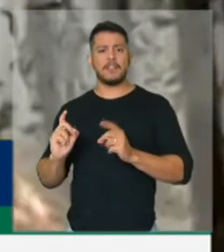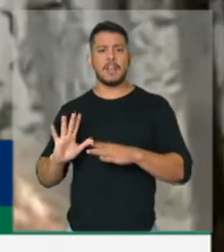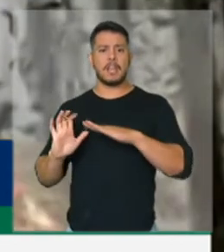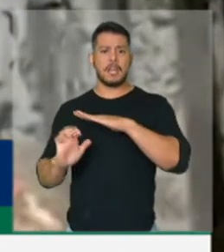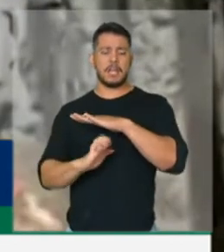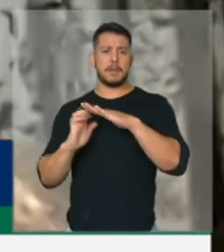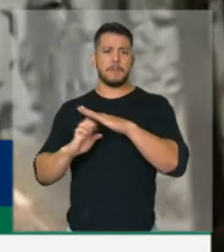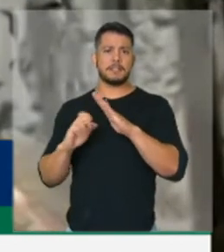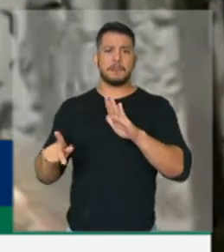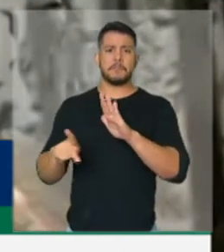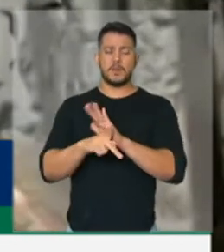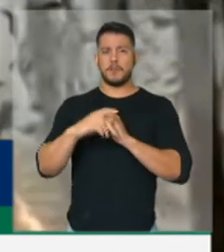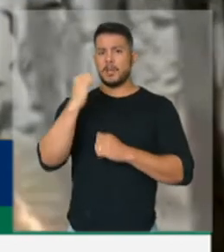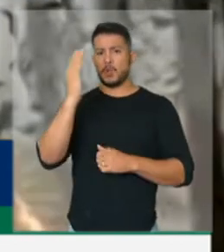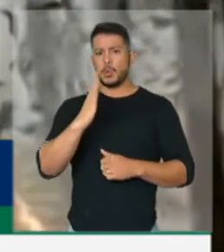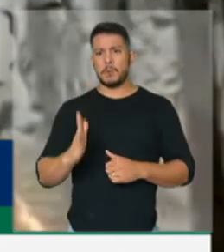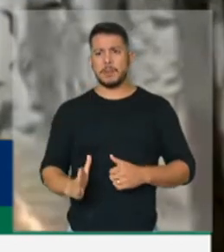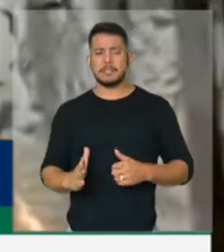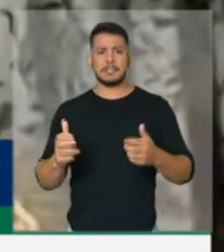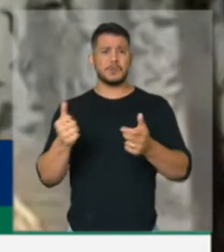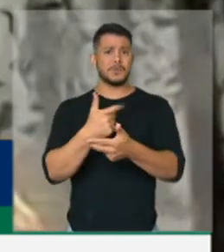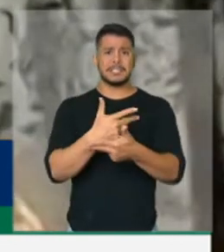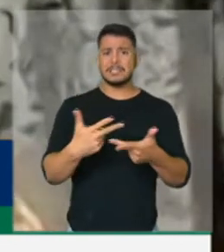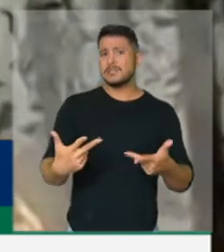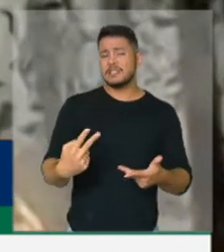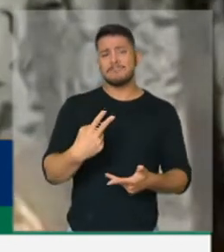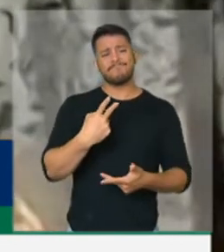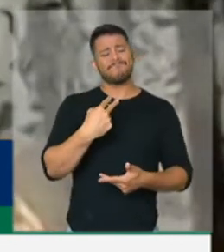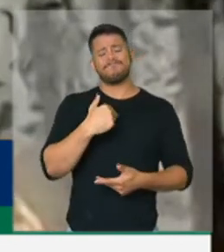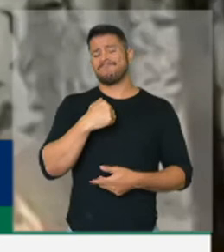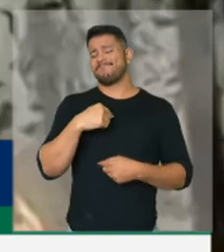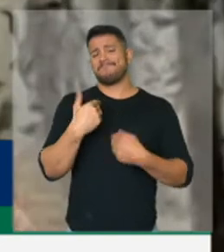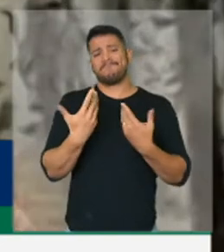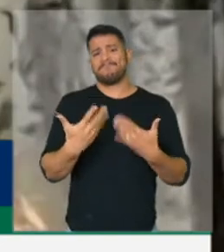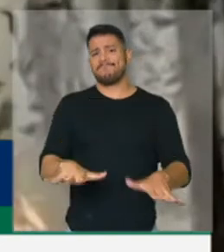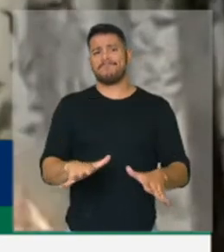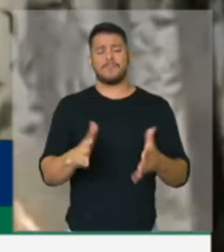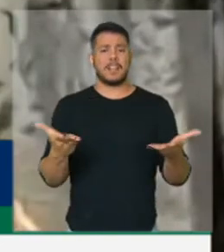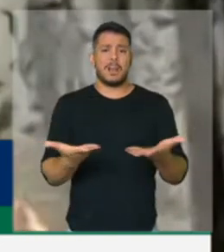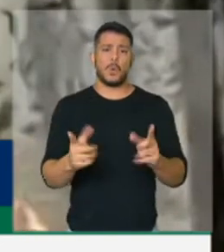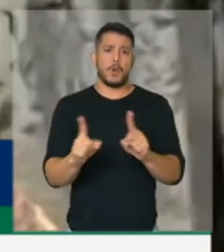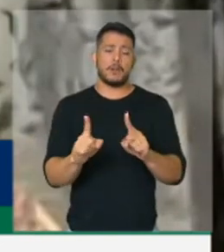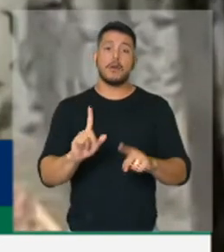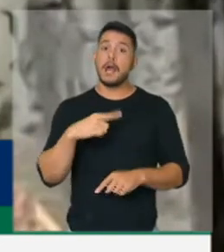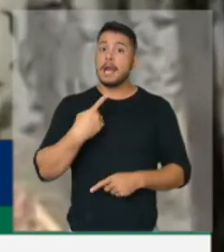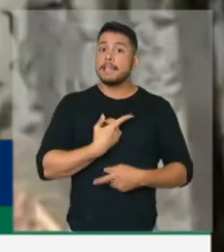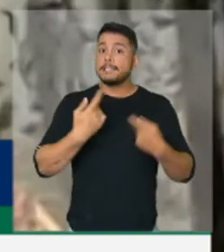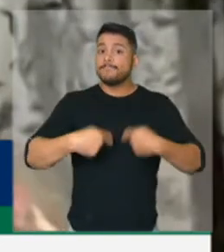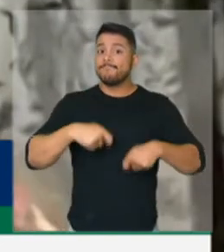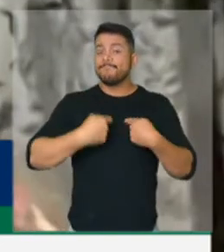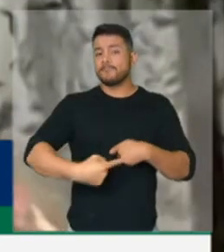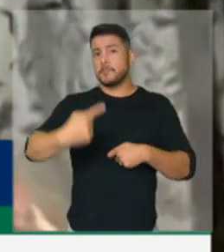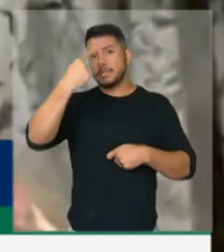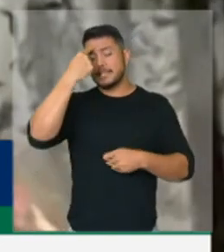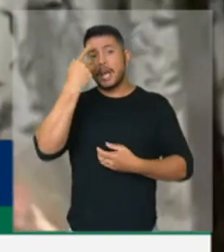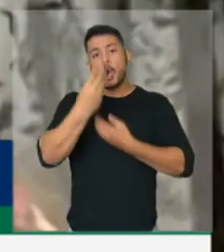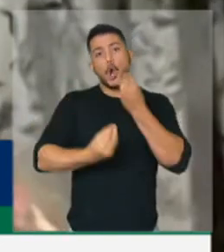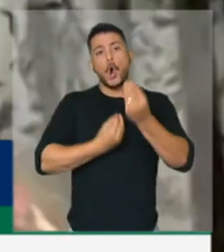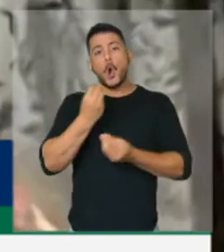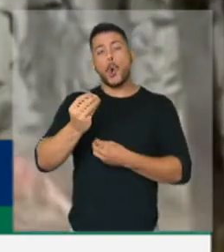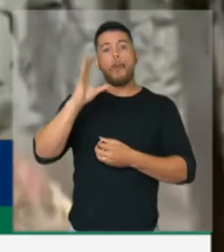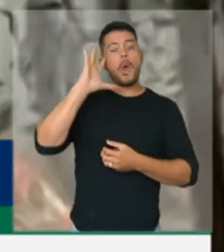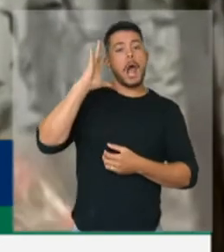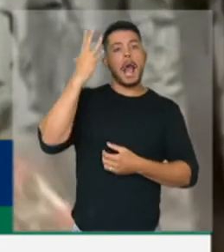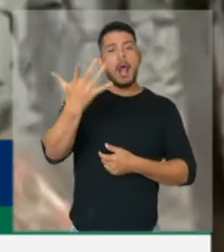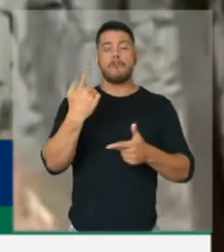lei do gás, privatização do saneamento. A gente tinha que estar apresentando soluções para a crise em que o povo está vivendo